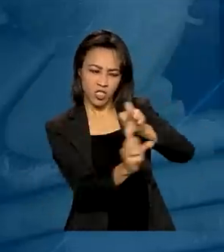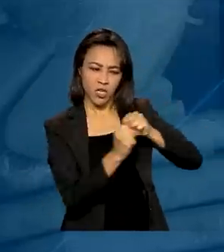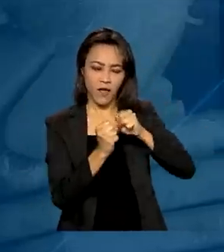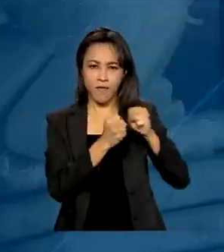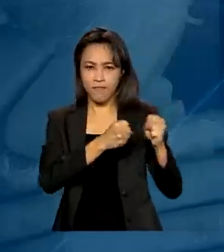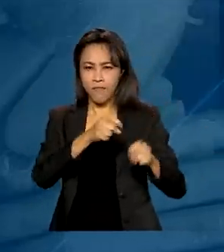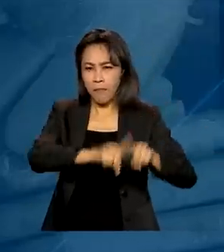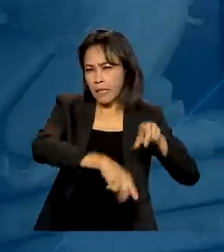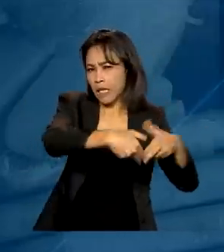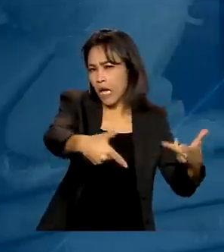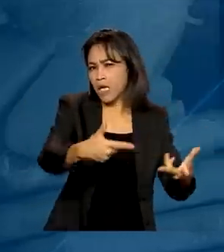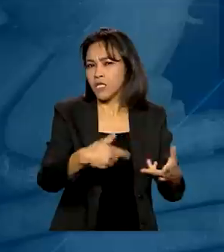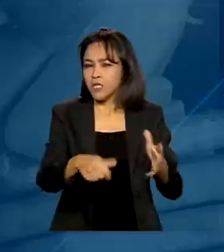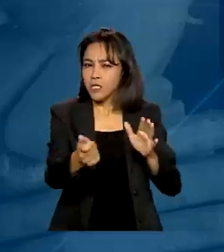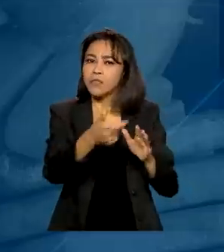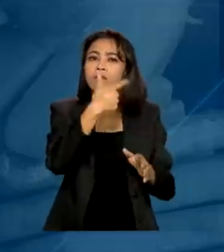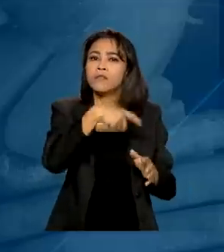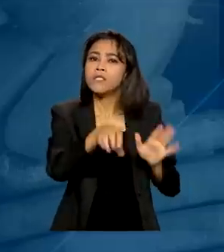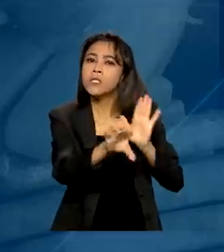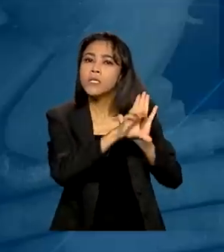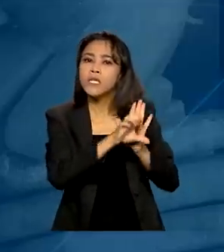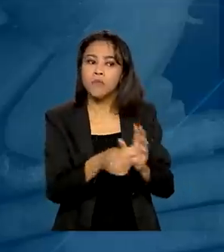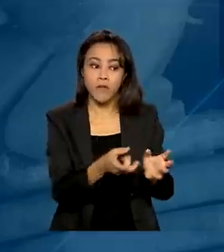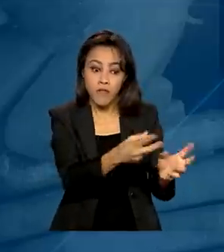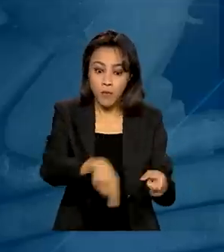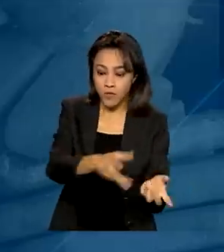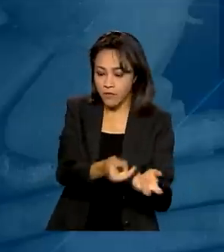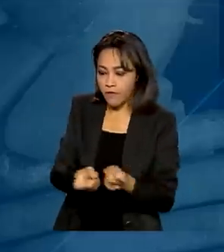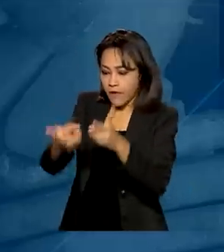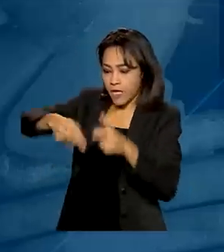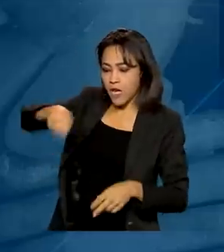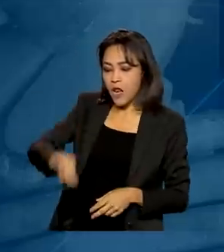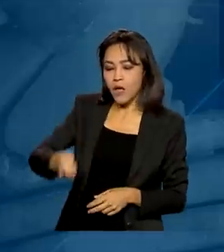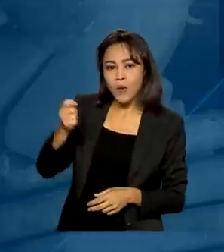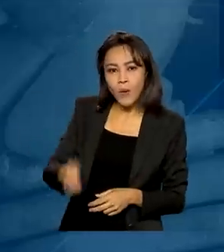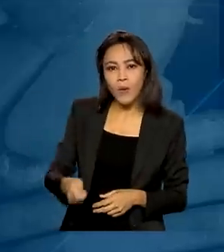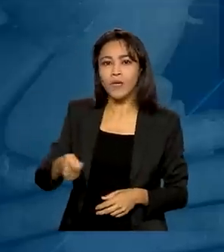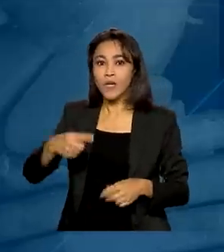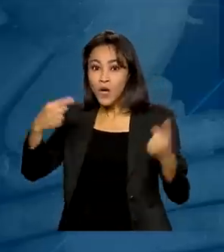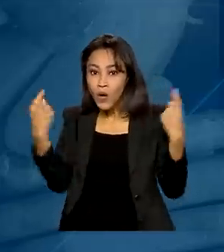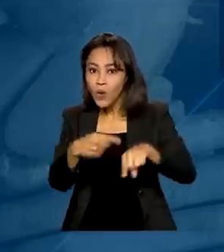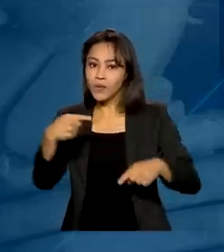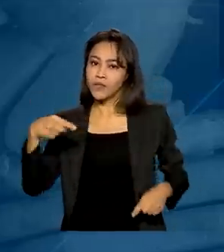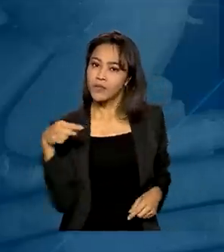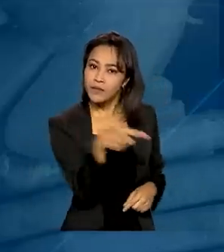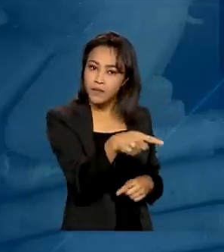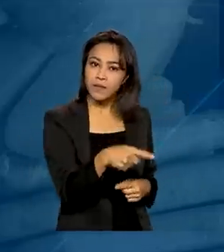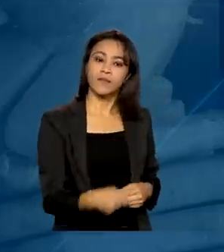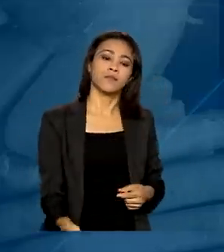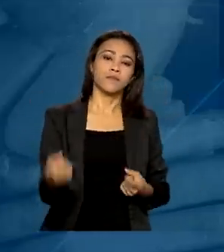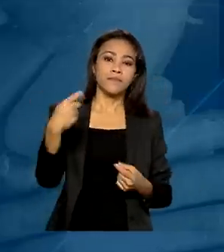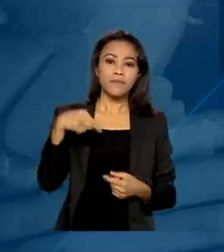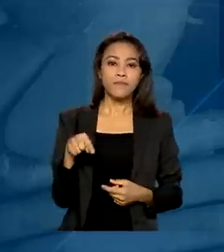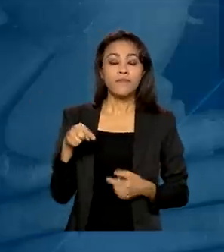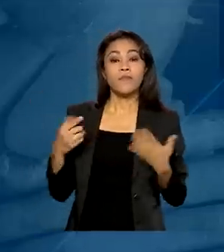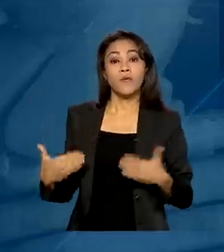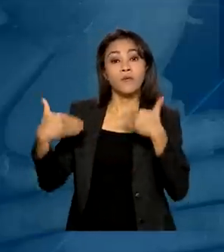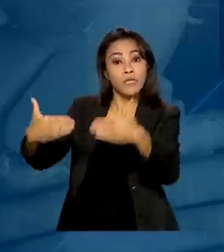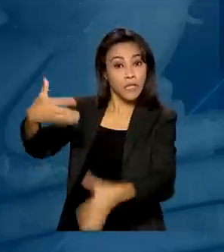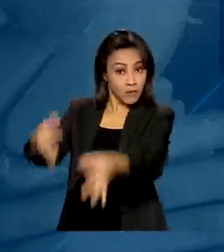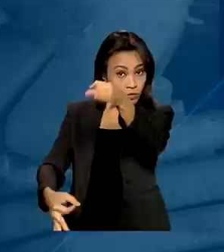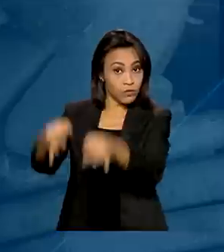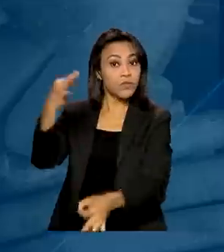criminosos leiloar e usar nas ações de repressão contra os próprios traficantes o Ministério da Justiça